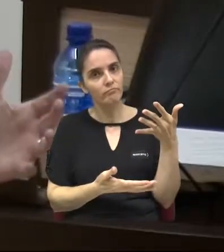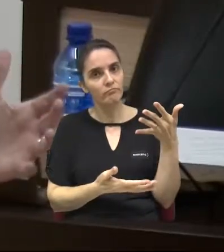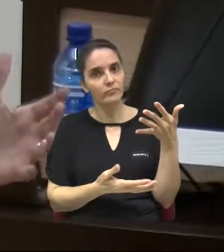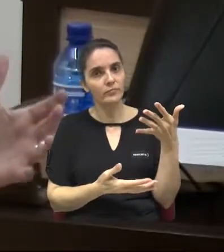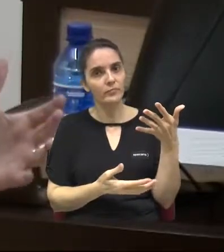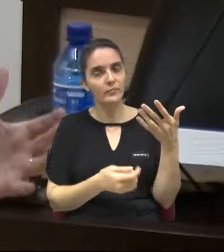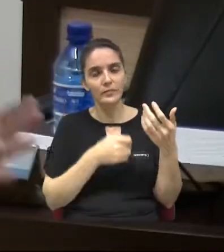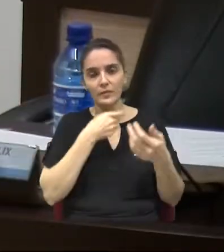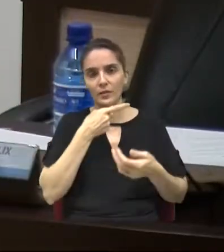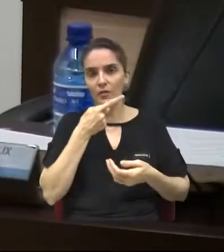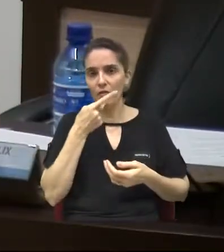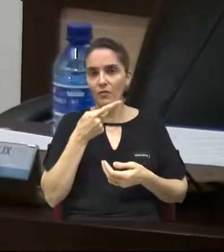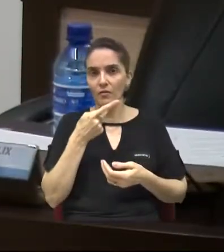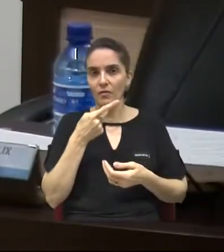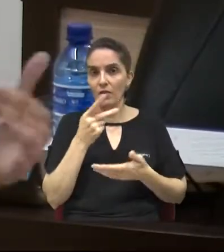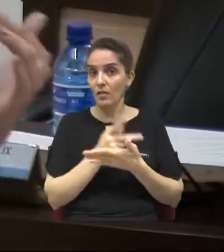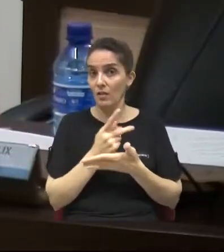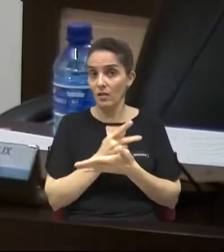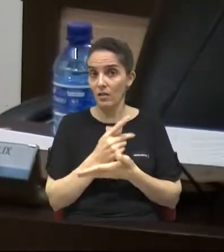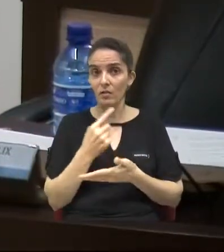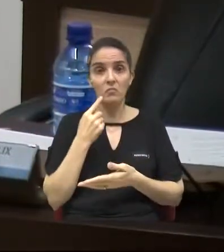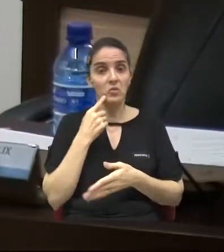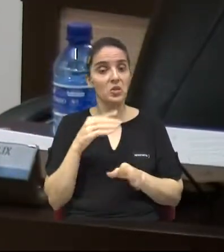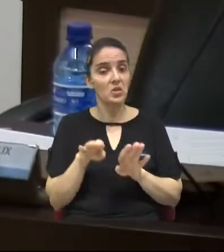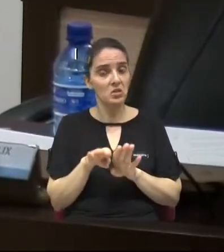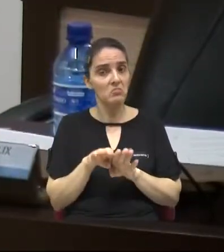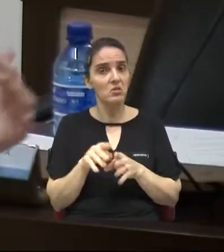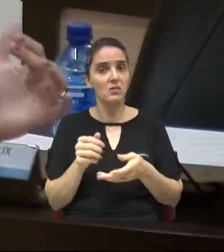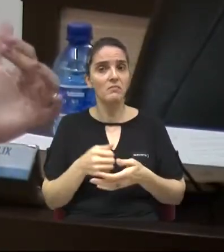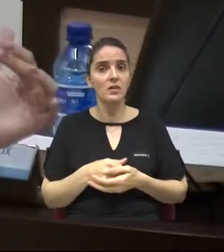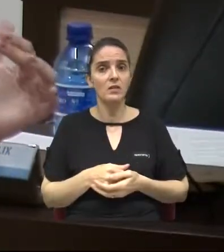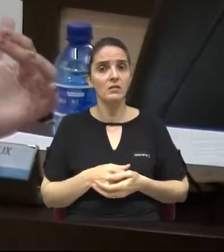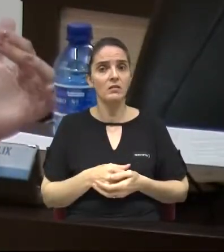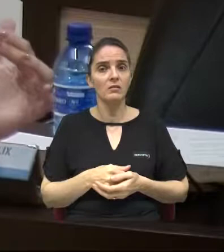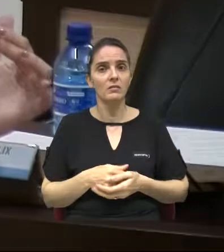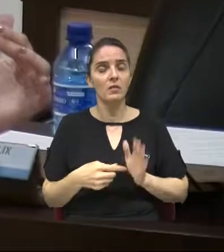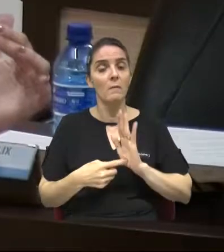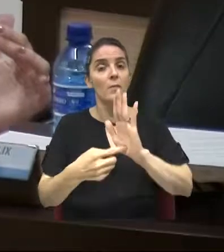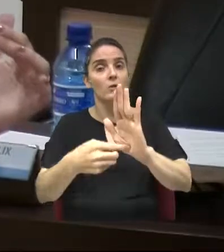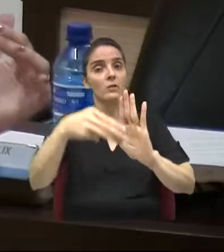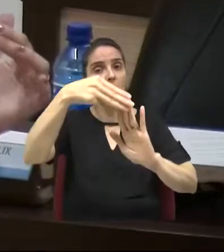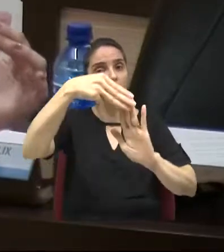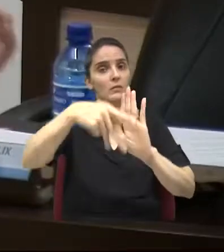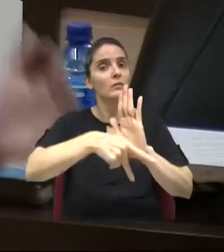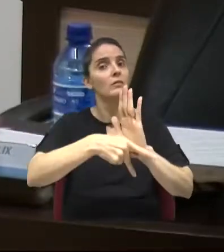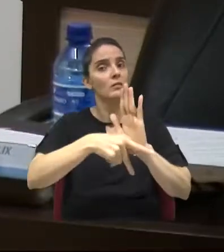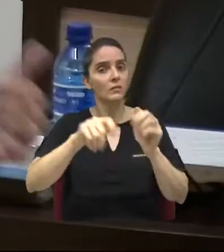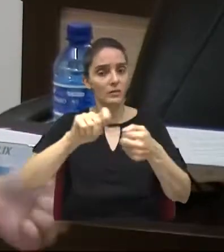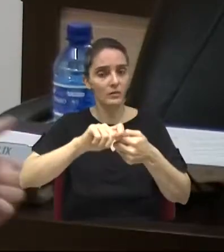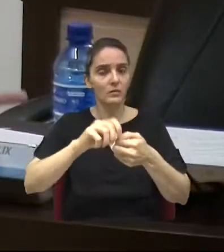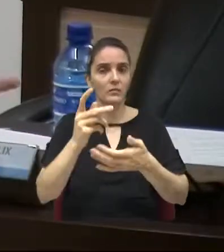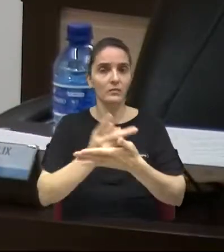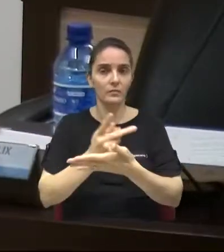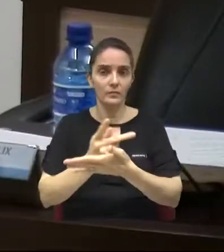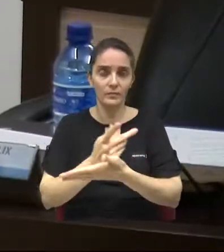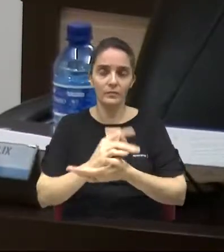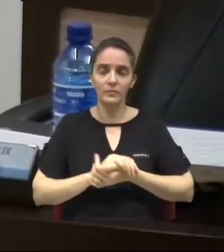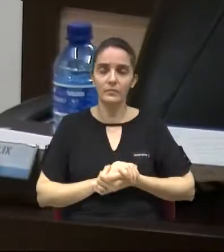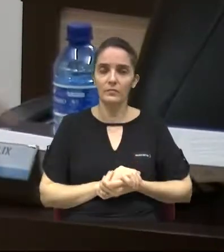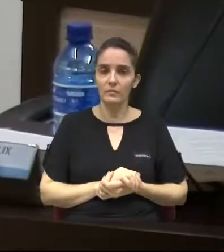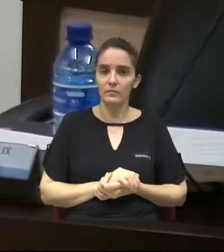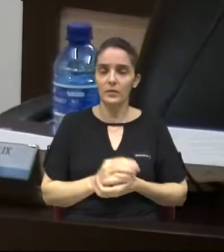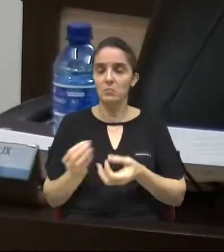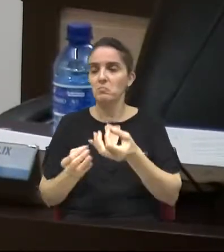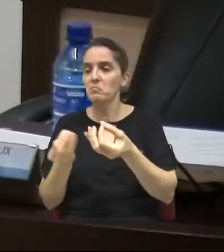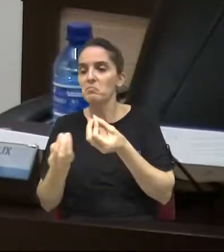no palavreado, o senhor também, quando levou ao Ministério Público, se excede. Quando coloca a questão da nossa tramitação